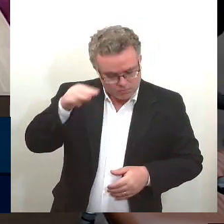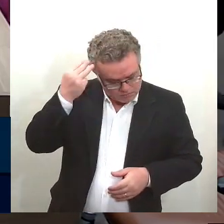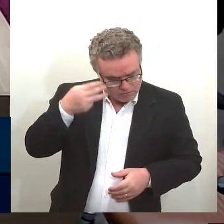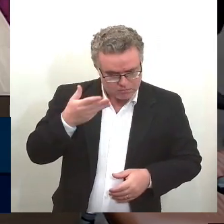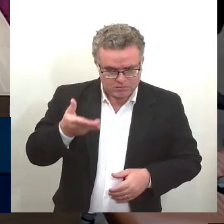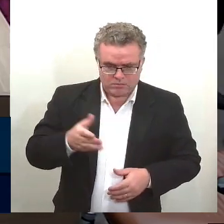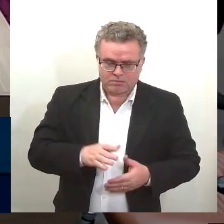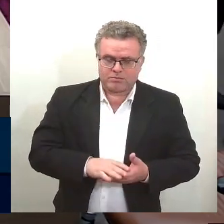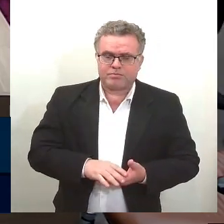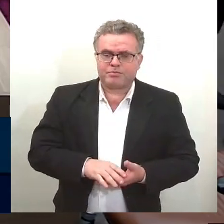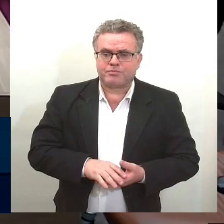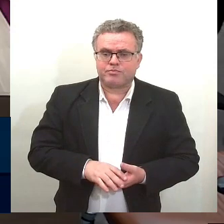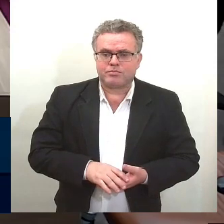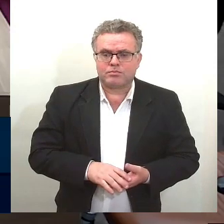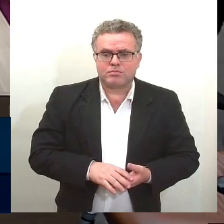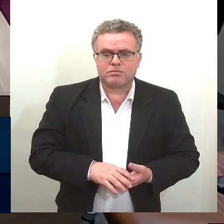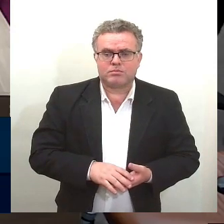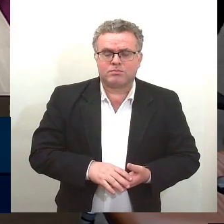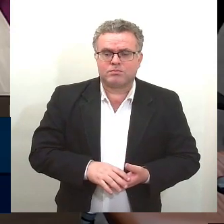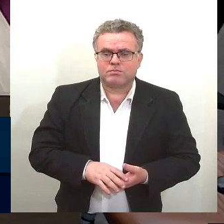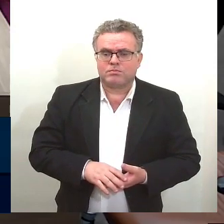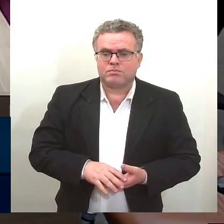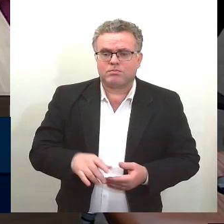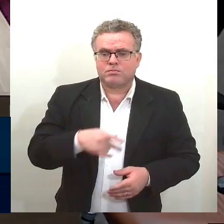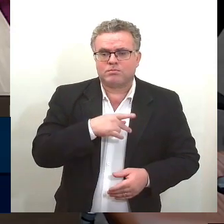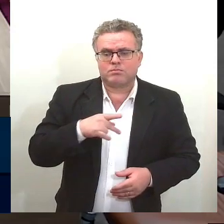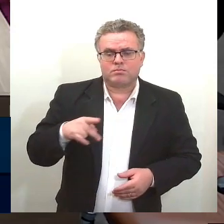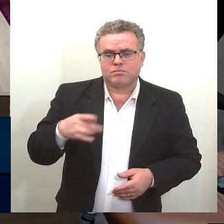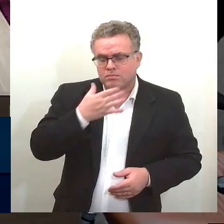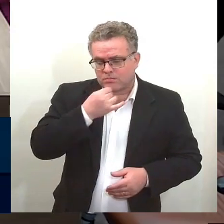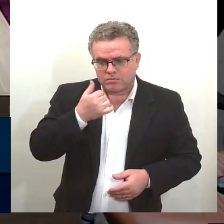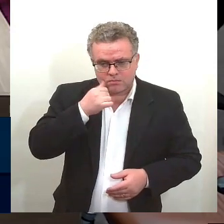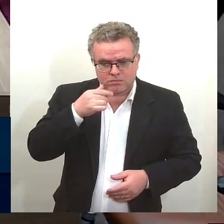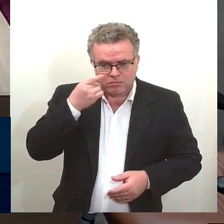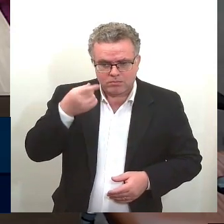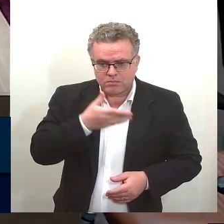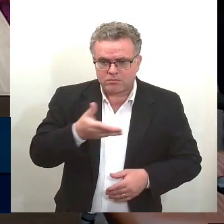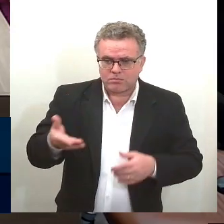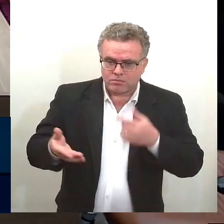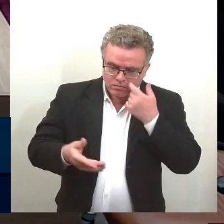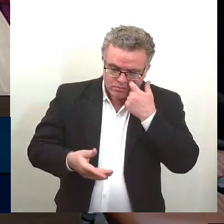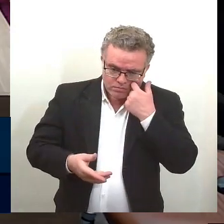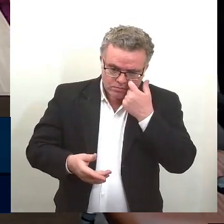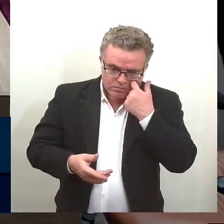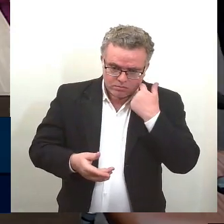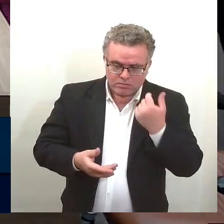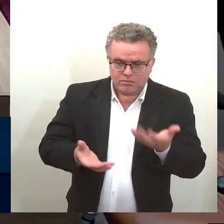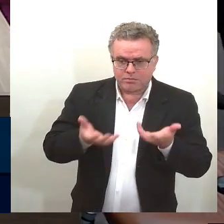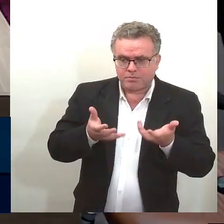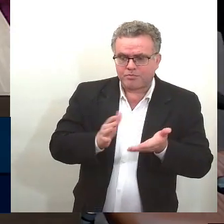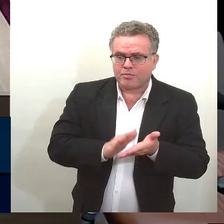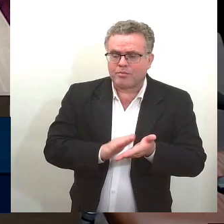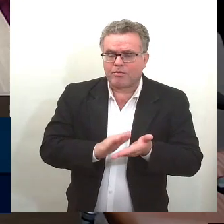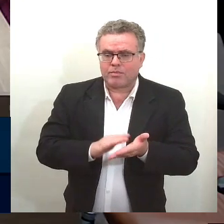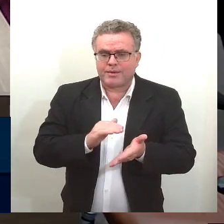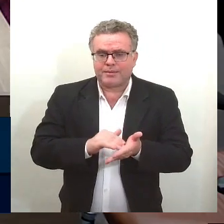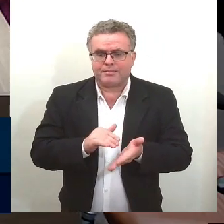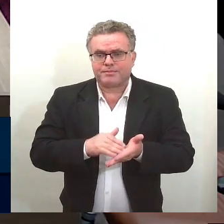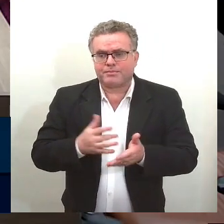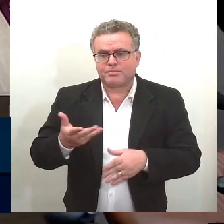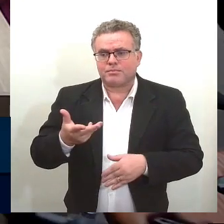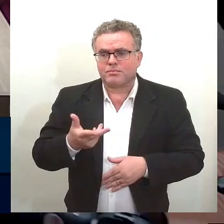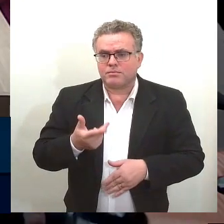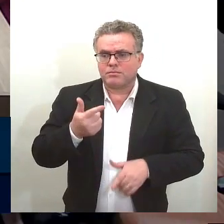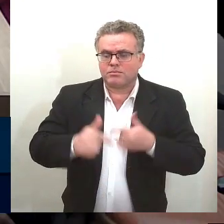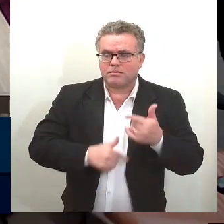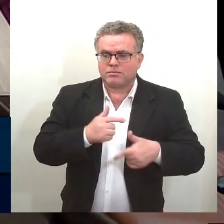Senhor presidente, senhoras e senhores deputados, inicialmente eu quero parabenizar a secretária pelo belíssimo trabalho que a senhora faz à frente da pasta e